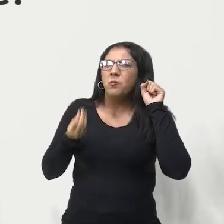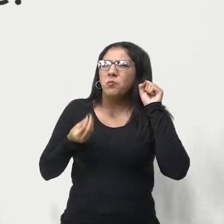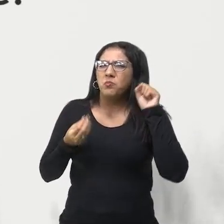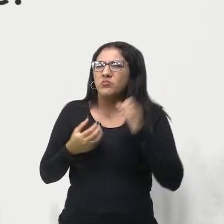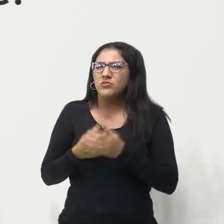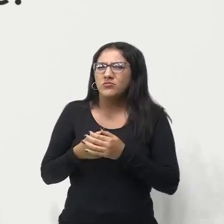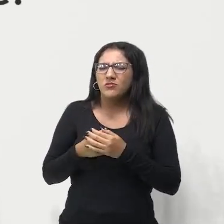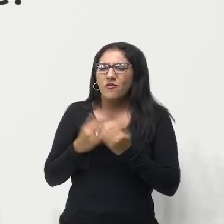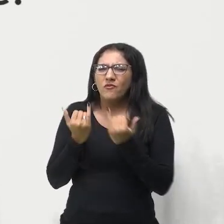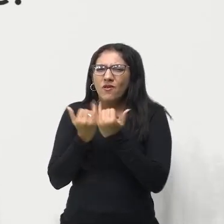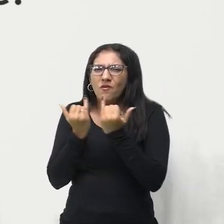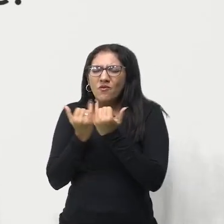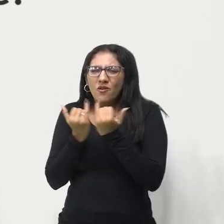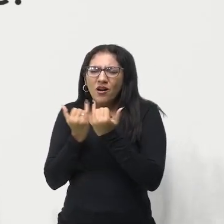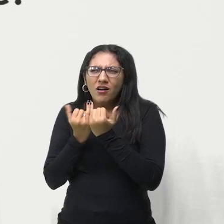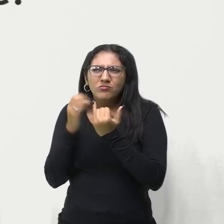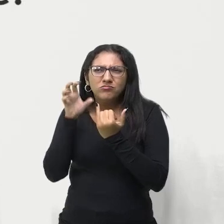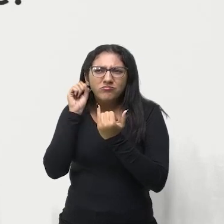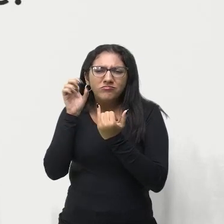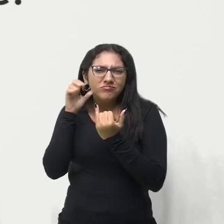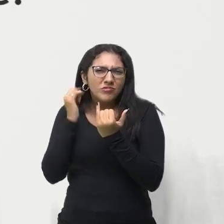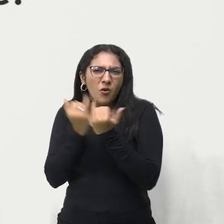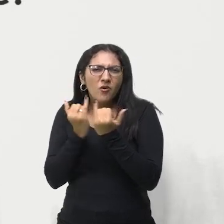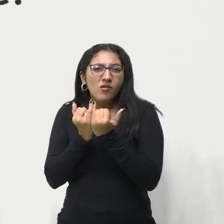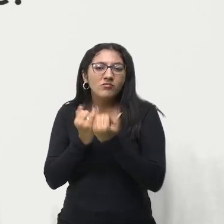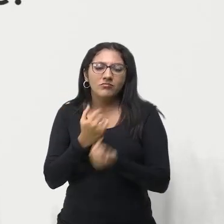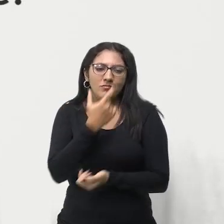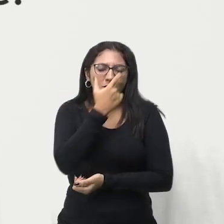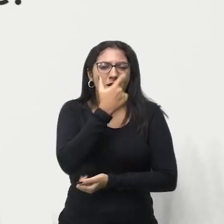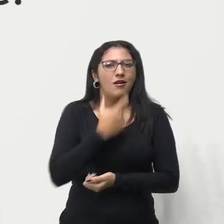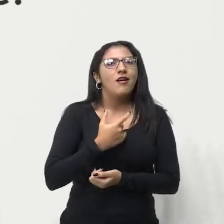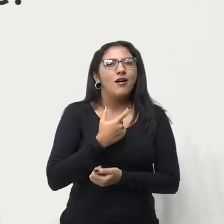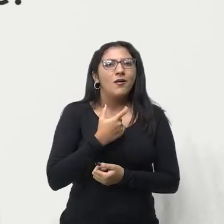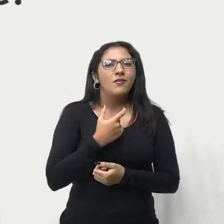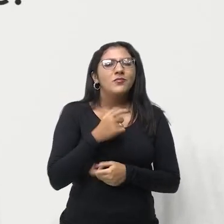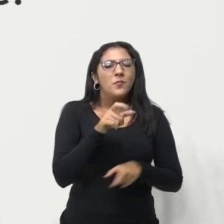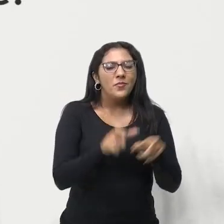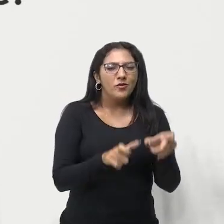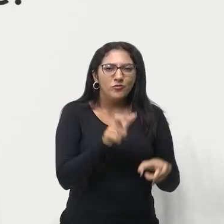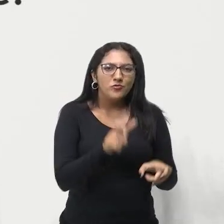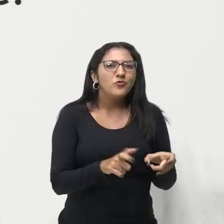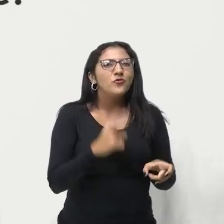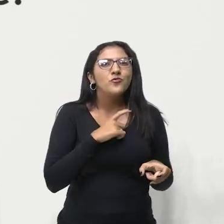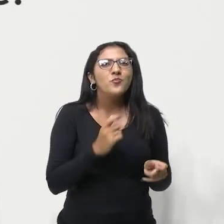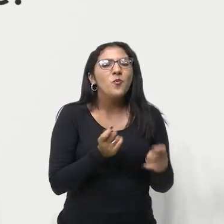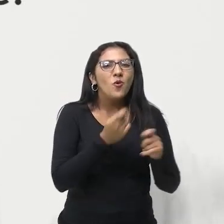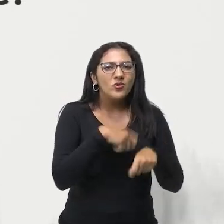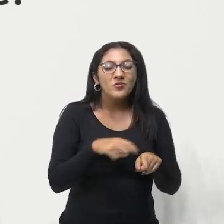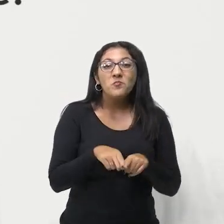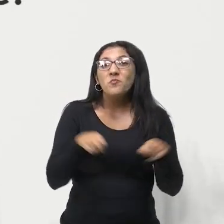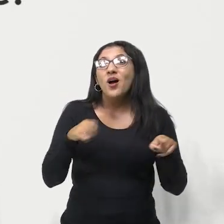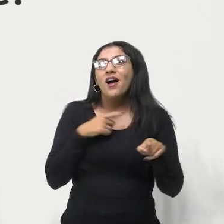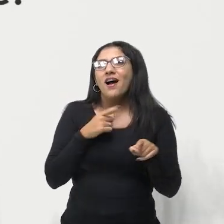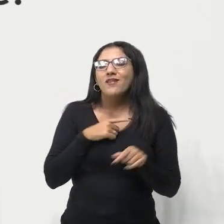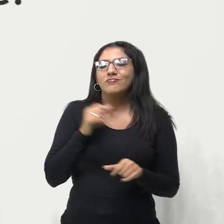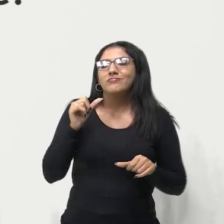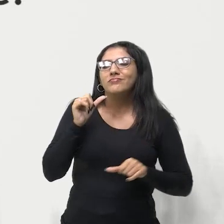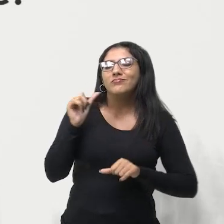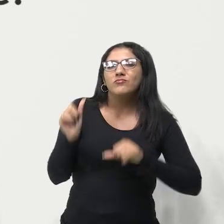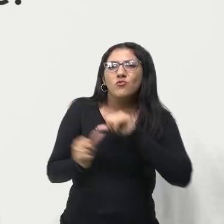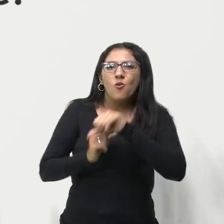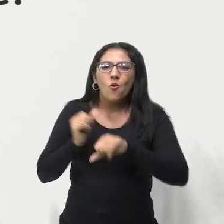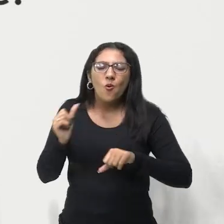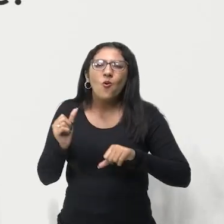ouvido para ouvir conversa e entender e fofocar são os seres humanos, correto? Mas aí eu